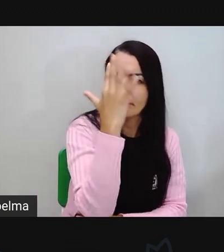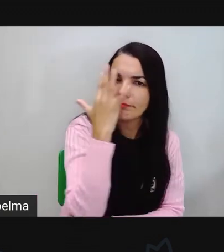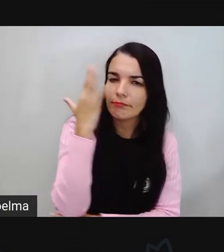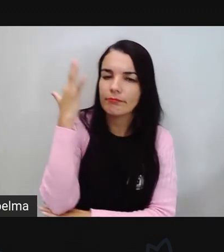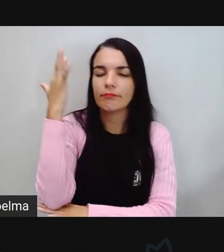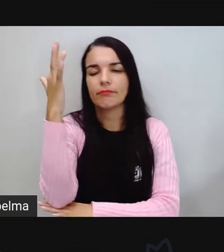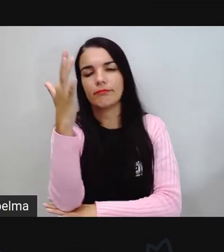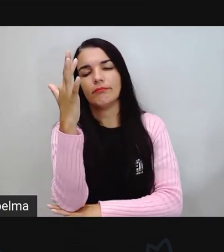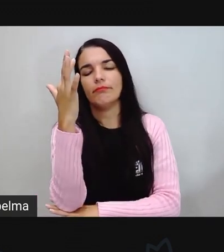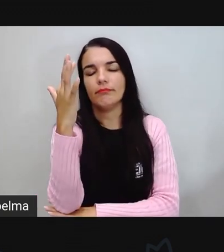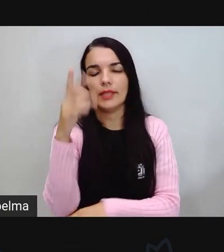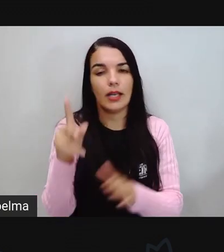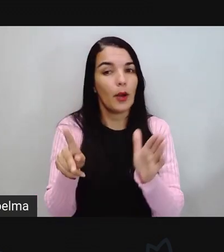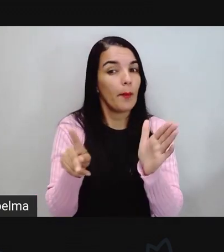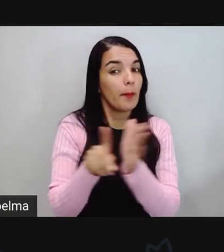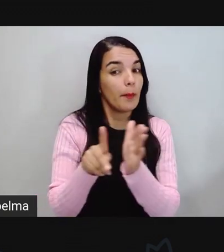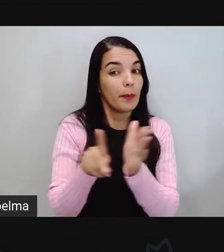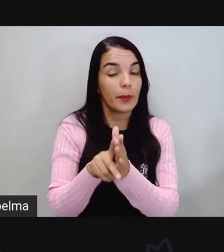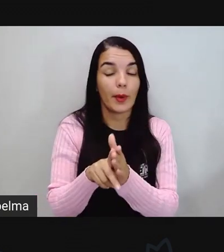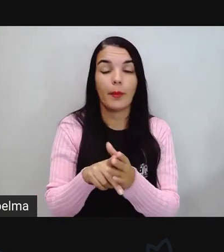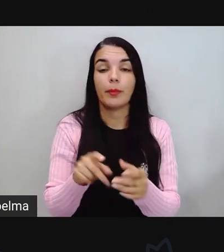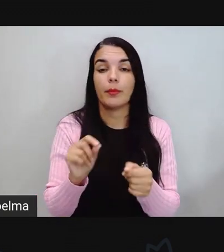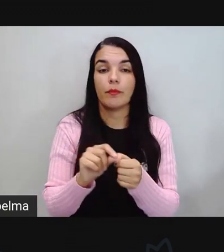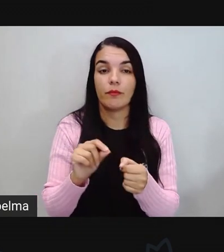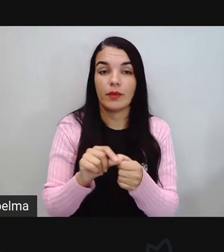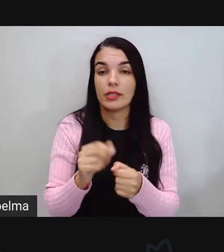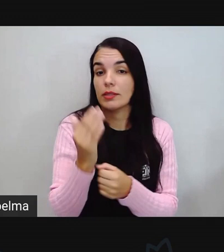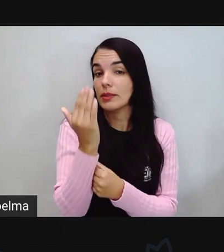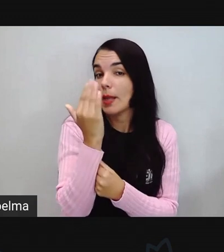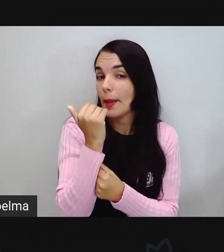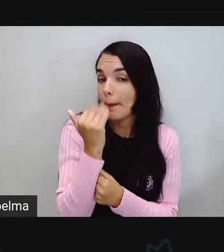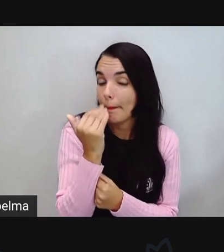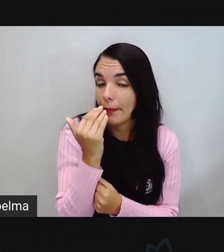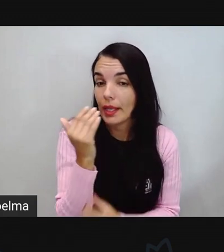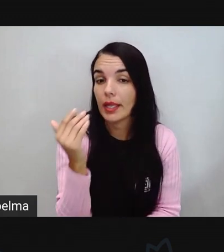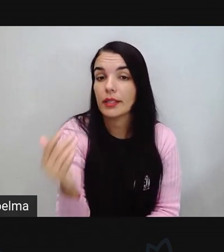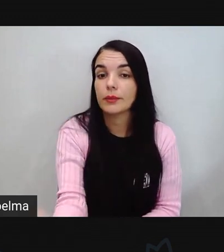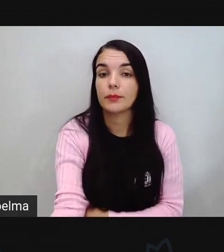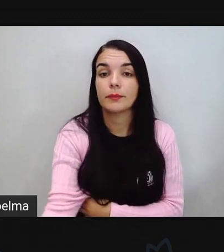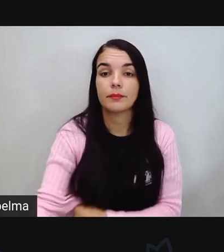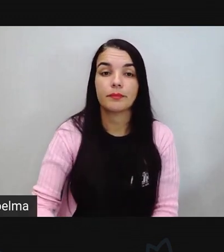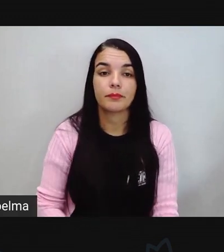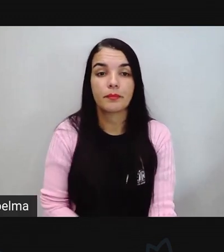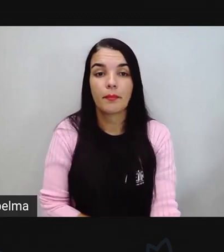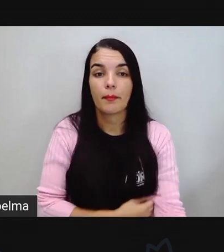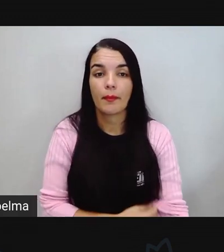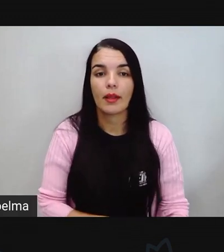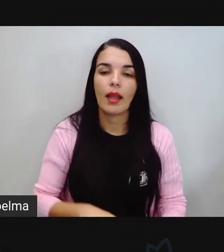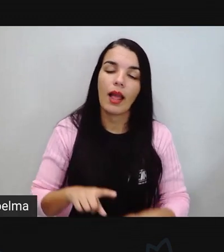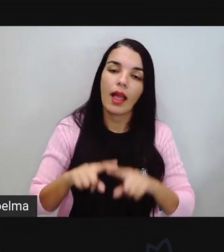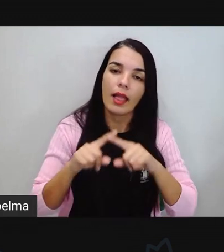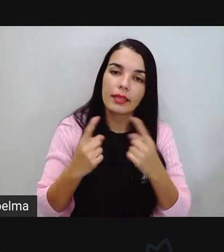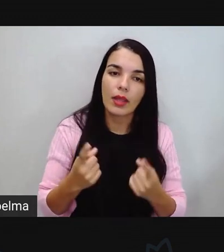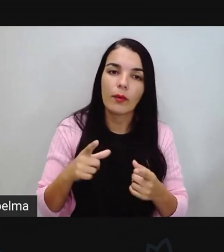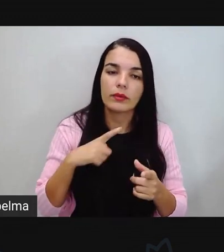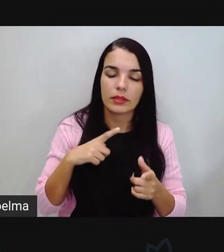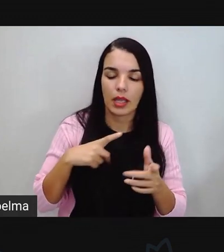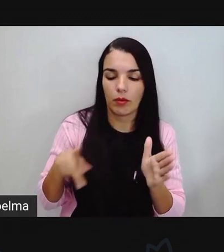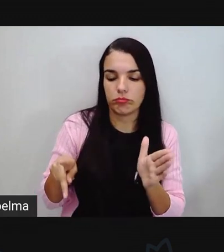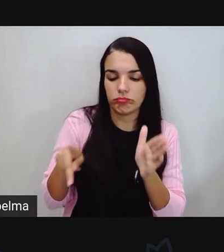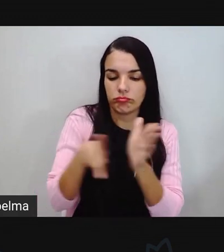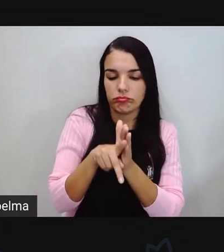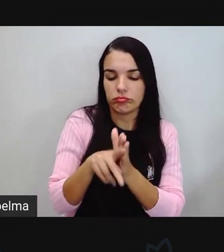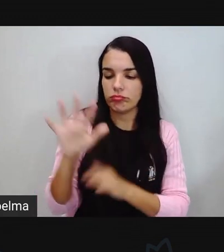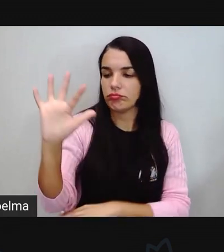plantas ou algas, né? São produtores. O que são produtores? São aqueles que produzem seu próprio alimento. Nós dizemos que as plantas elas